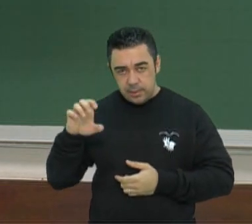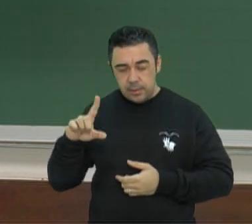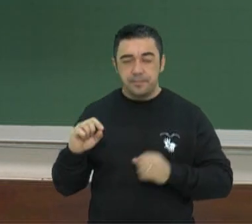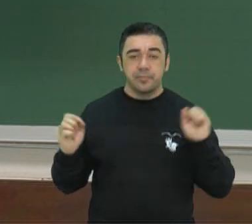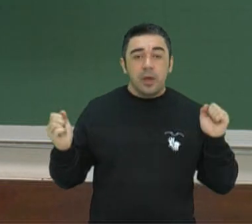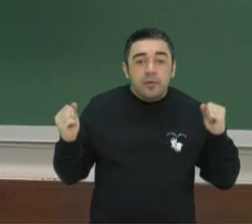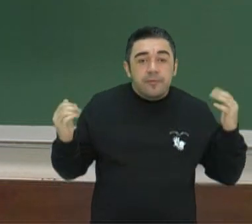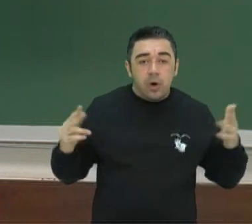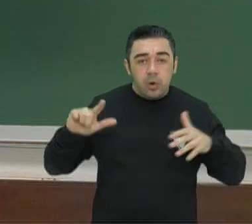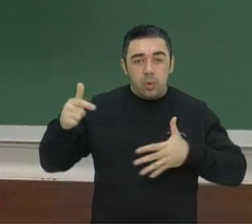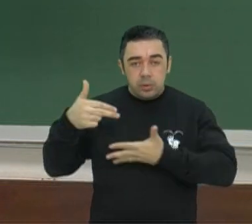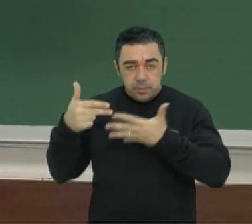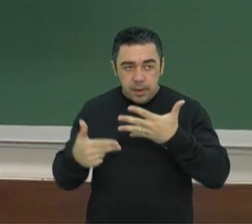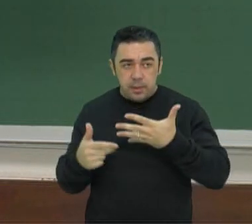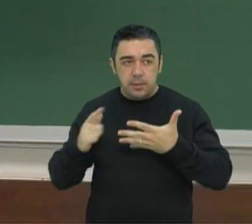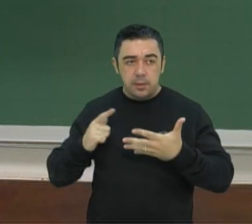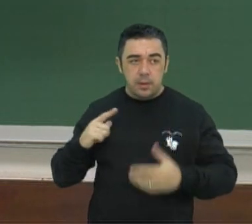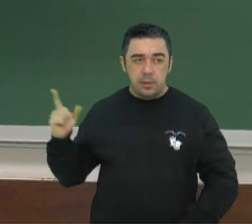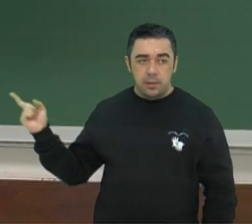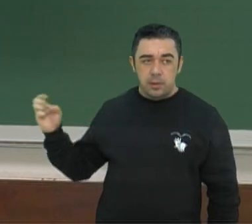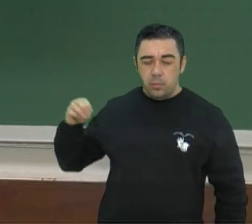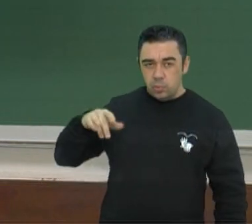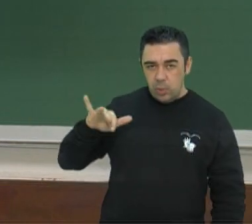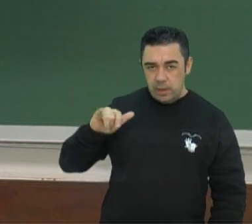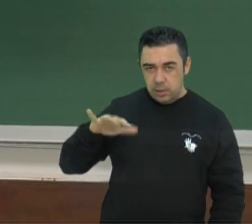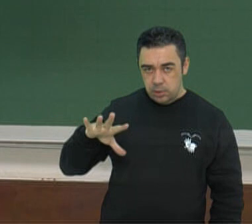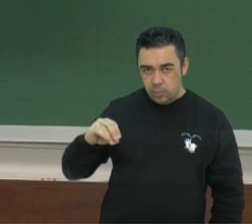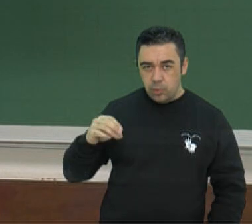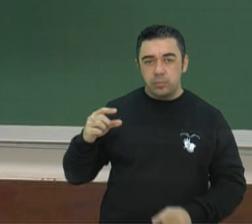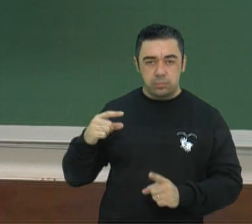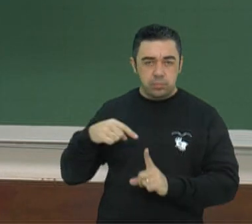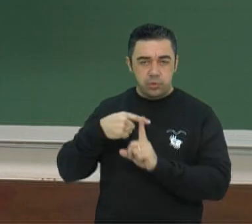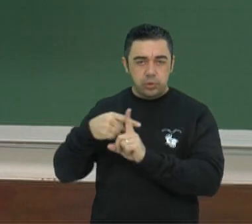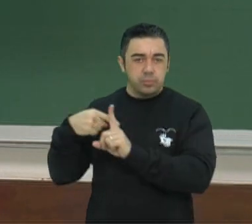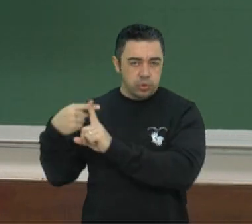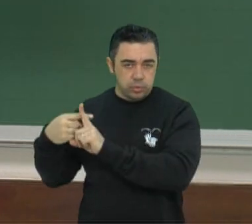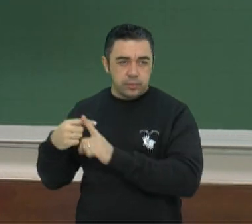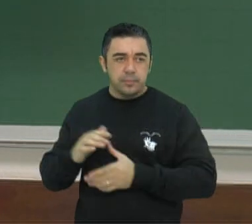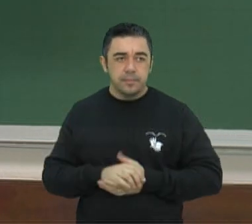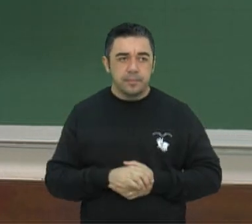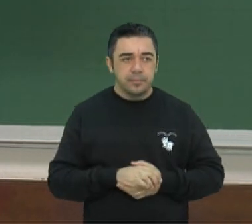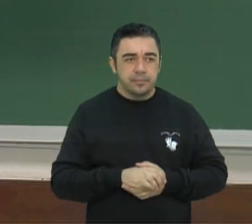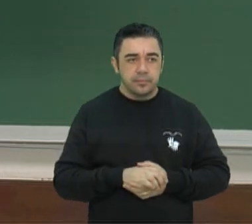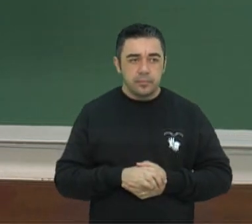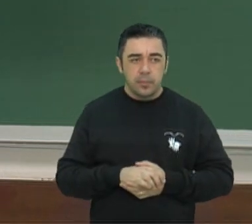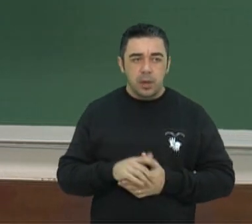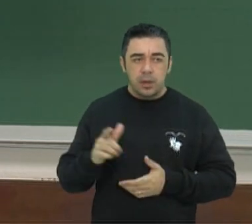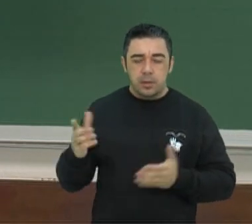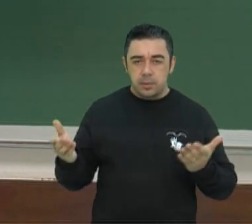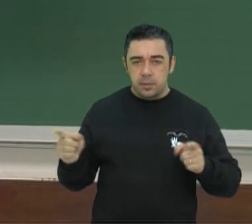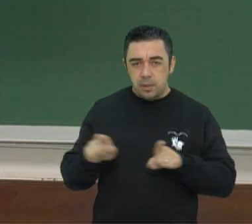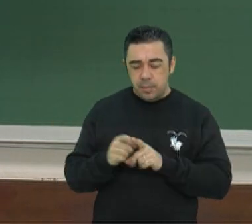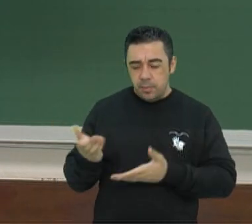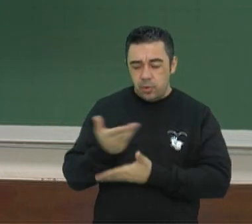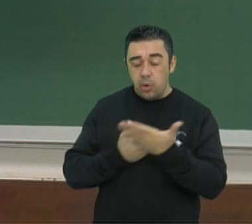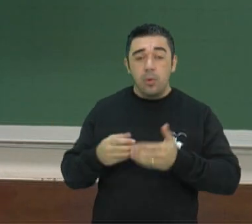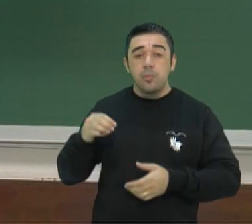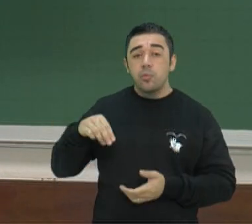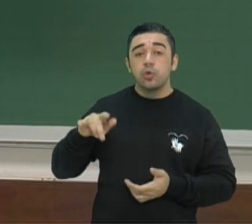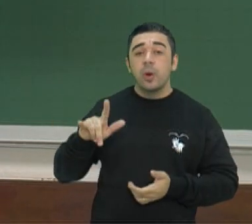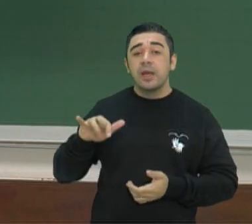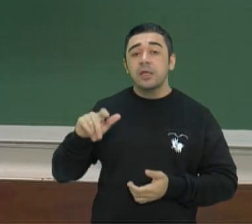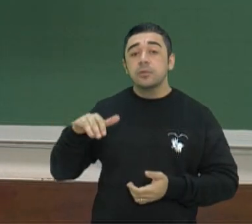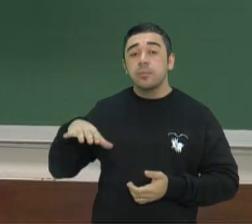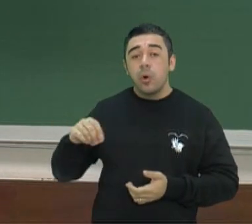interespecíficas, mutualismo e protocooperação, que são positivas para as duas espécies envolvidas, mas mutualismo é obrigatório,